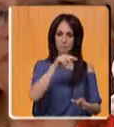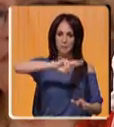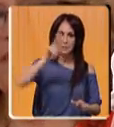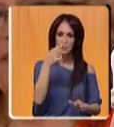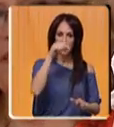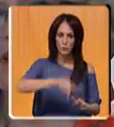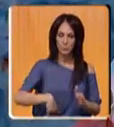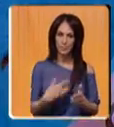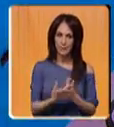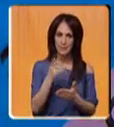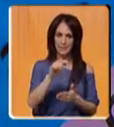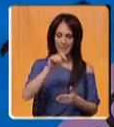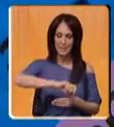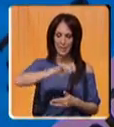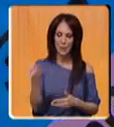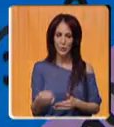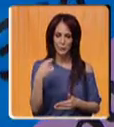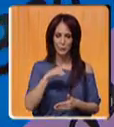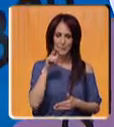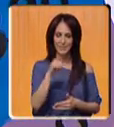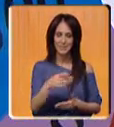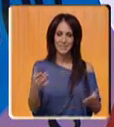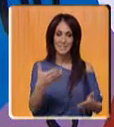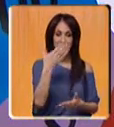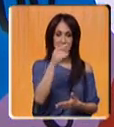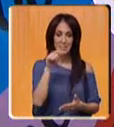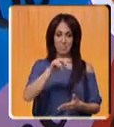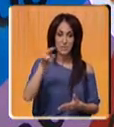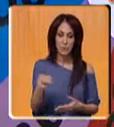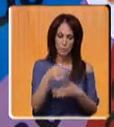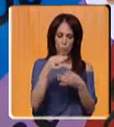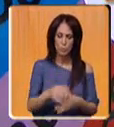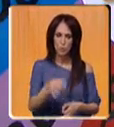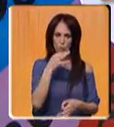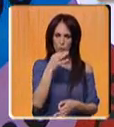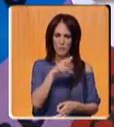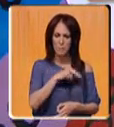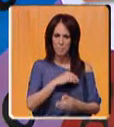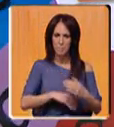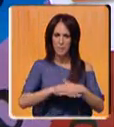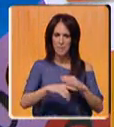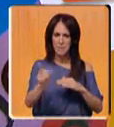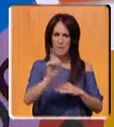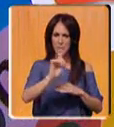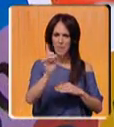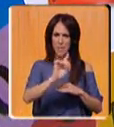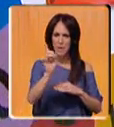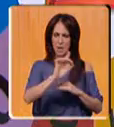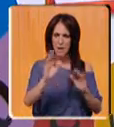que temos para lhe oferecer na nossa Roda Você. E são 7 mil euros garantidos. Não estou a falar de jackpot, não estou a